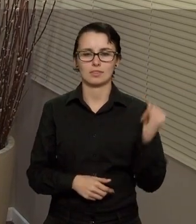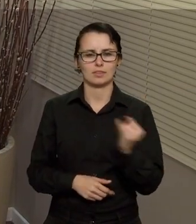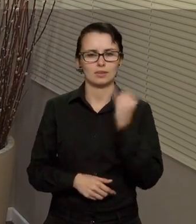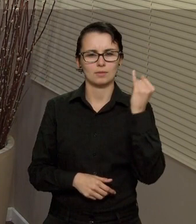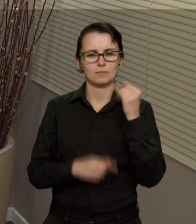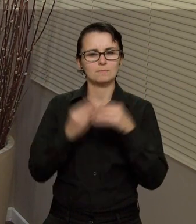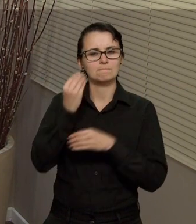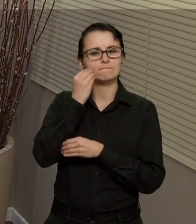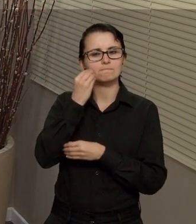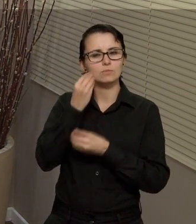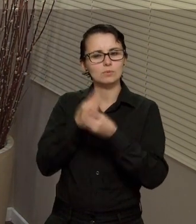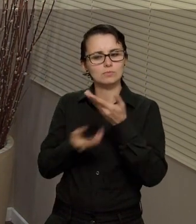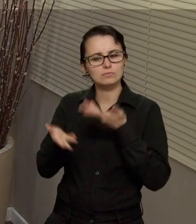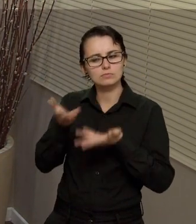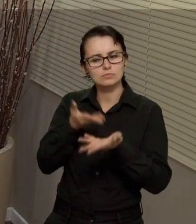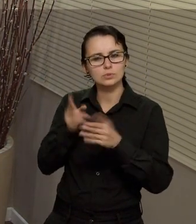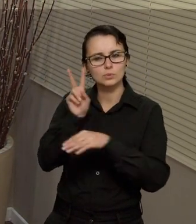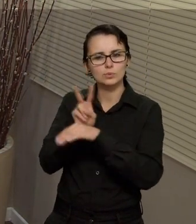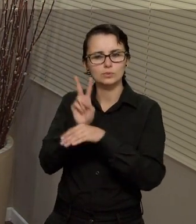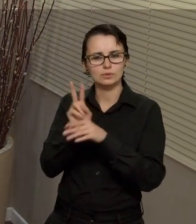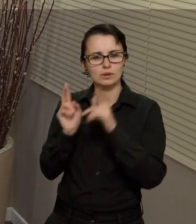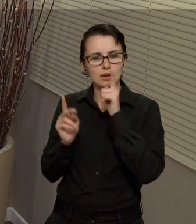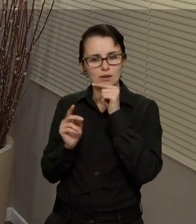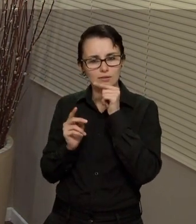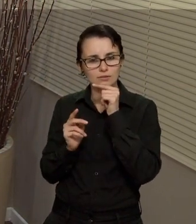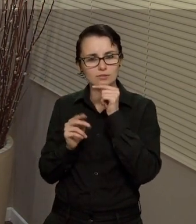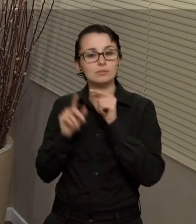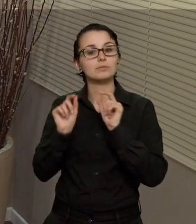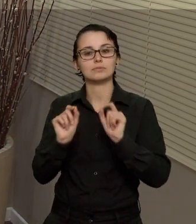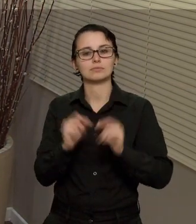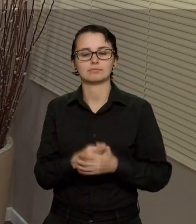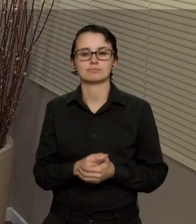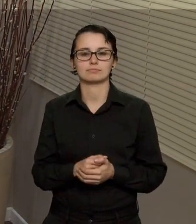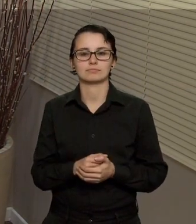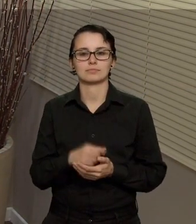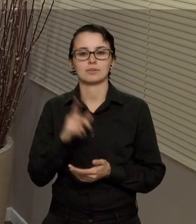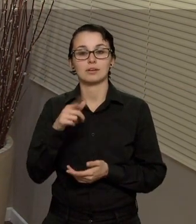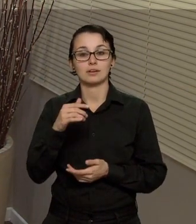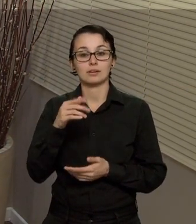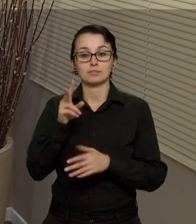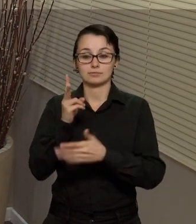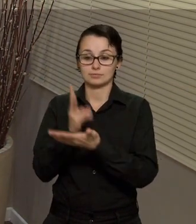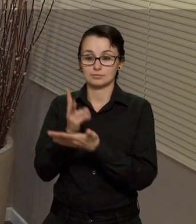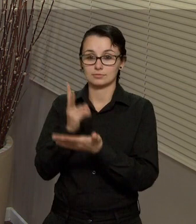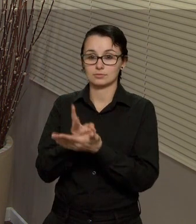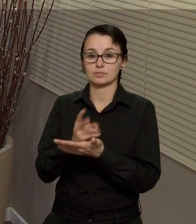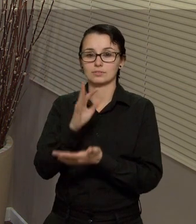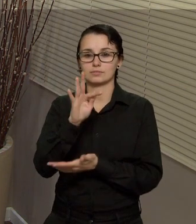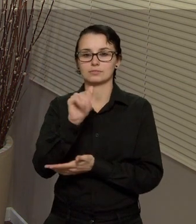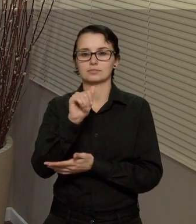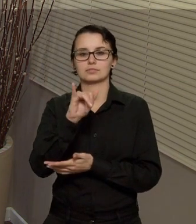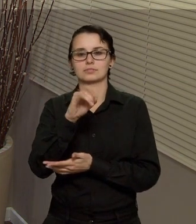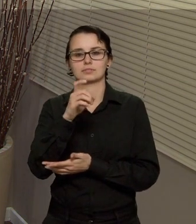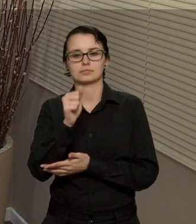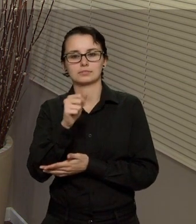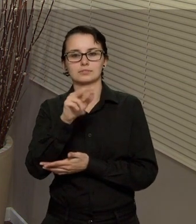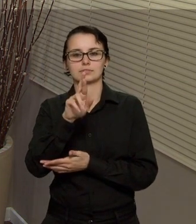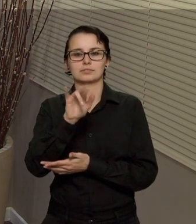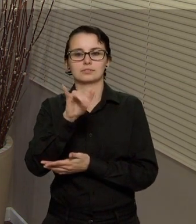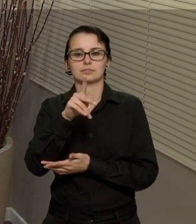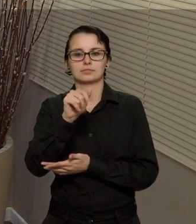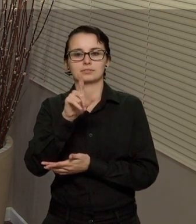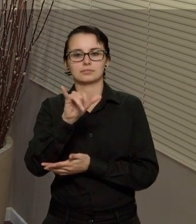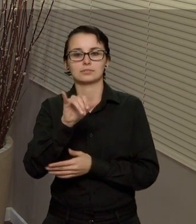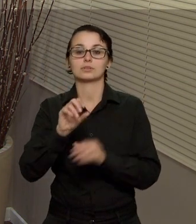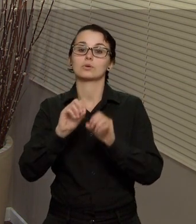prática que visa a manutenção da qualidade das águas é a preservação da faixa ripária, também conhecida